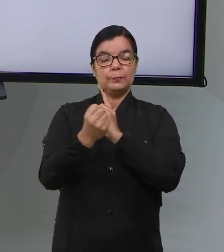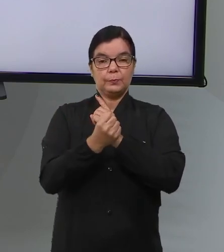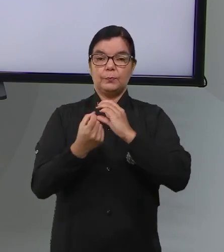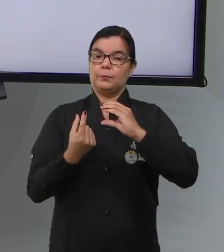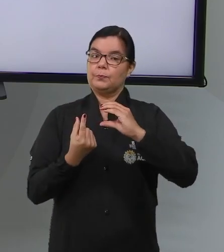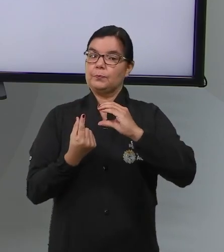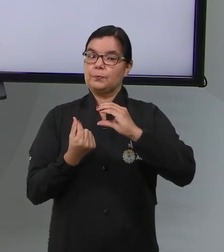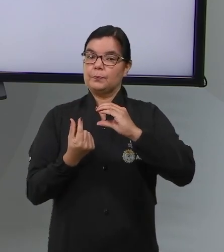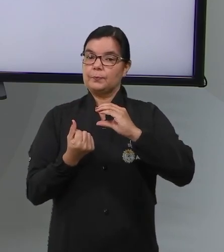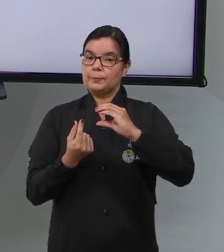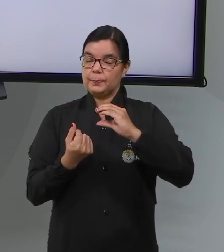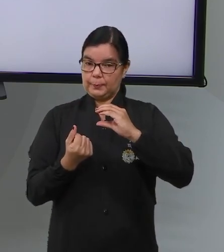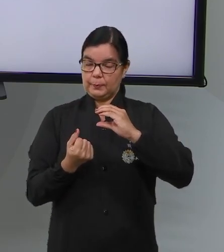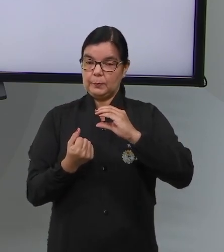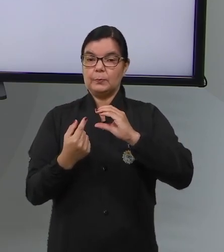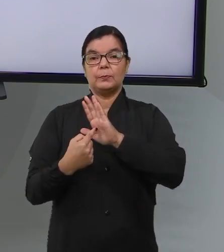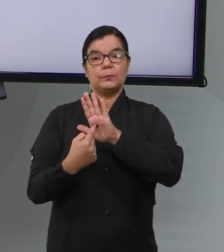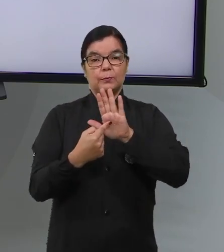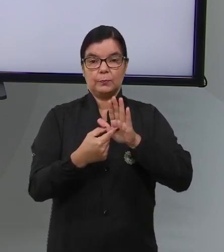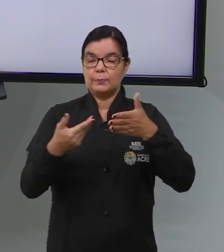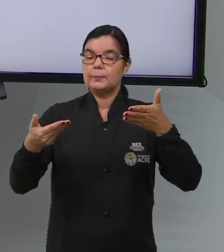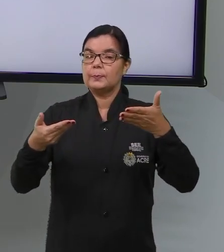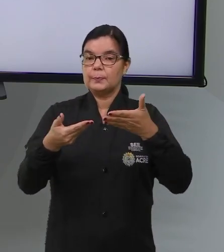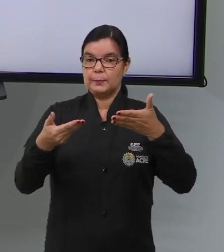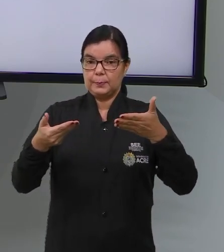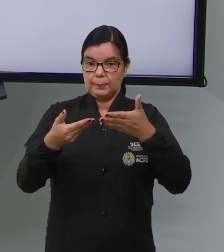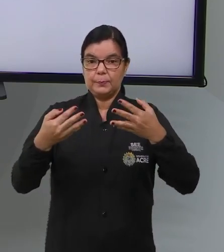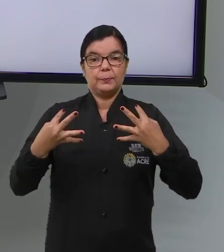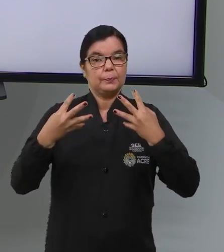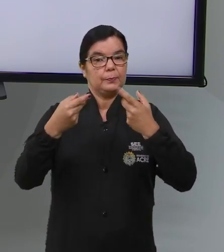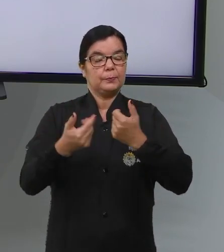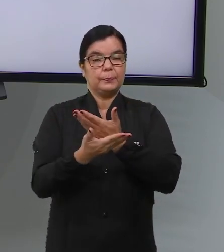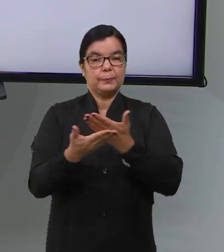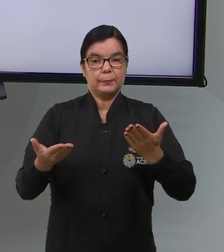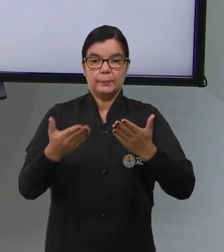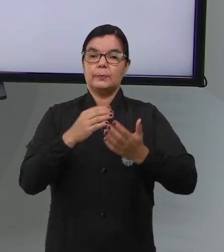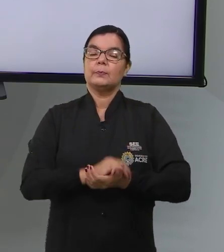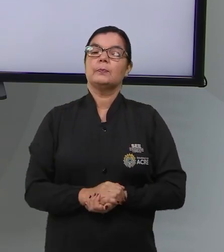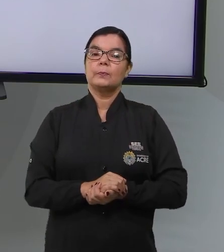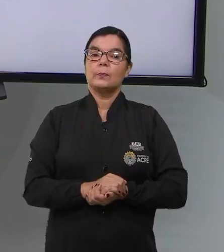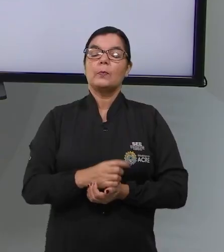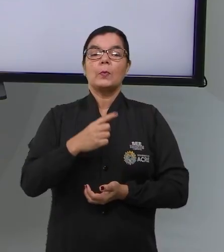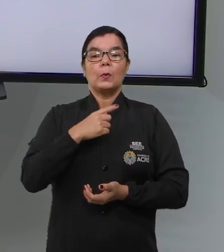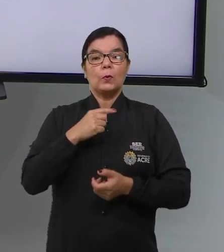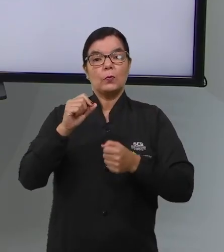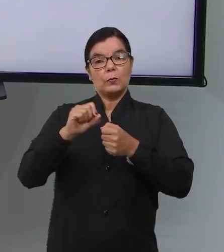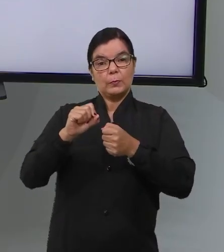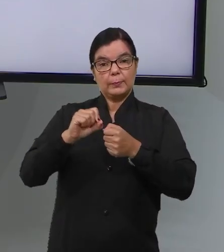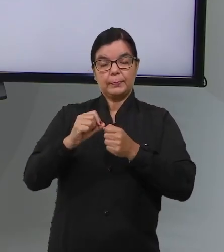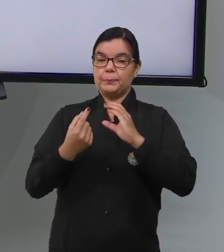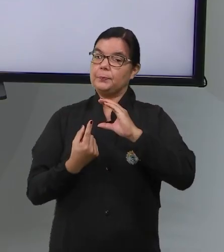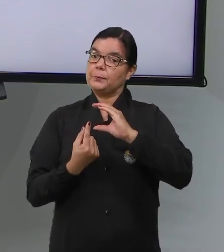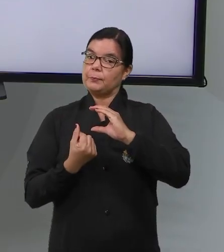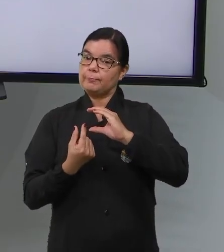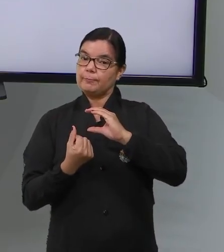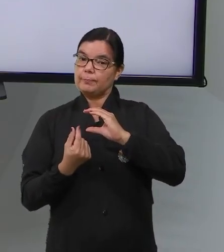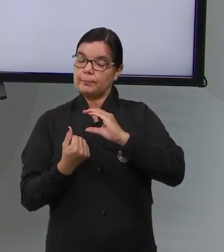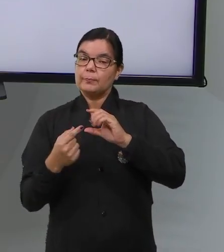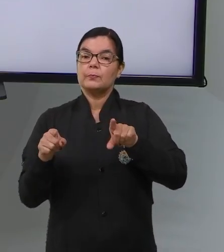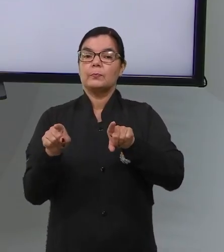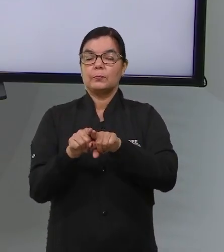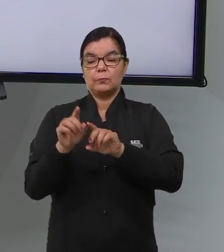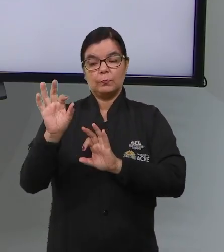capitalismo, conforme eu citei agora há pouco a todos vocês. O modo de produção capitalista com